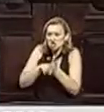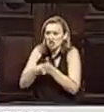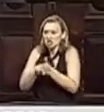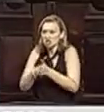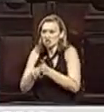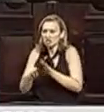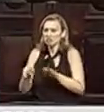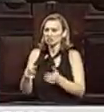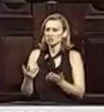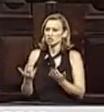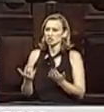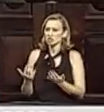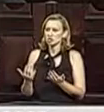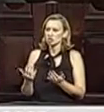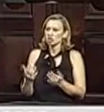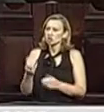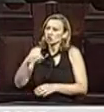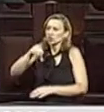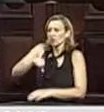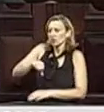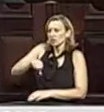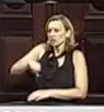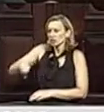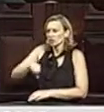tem 90% de chance do Brasil